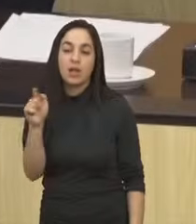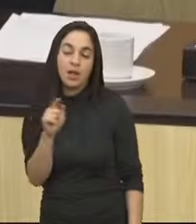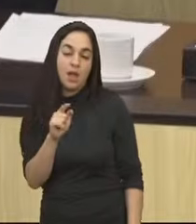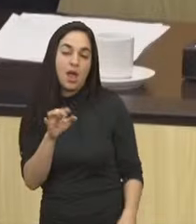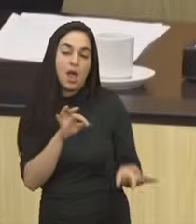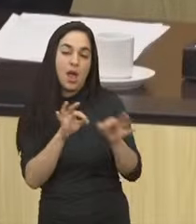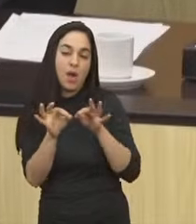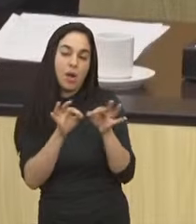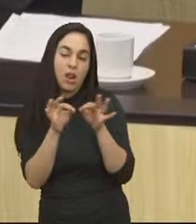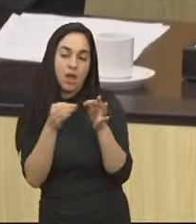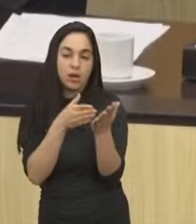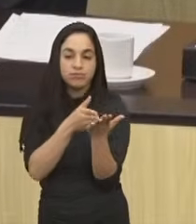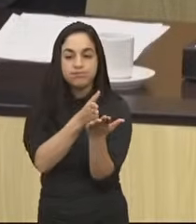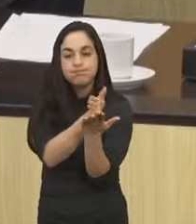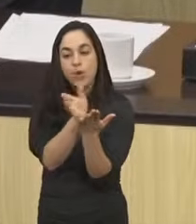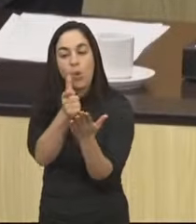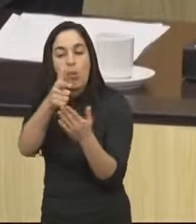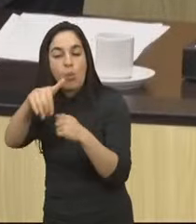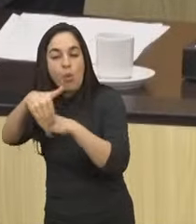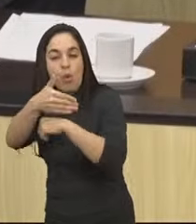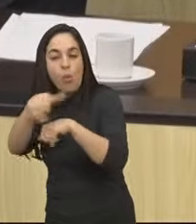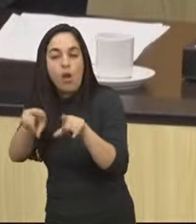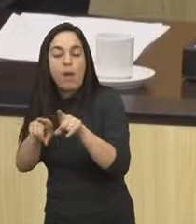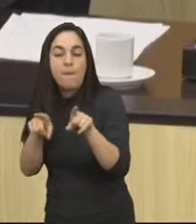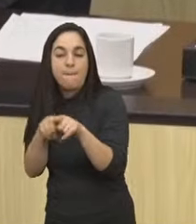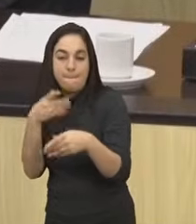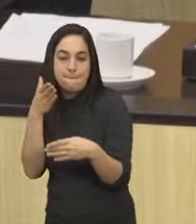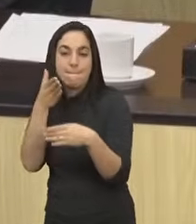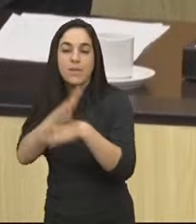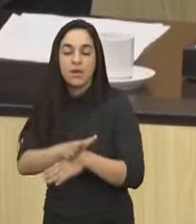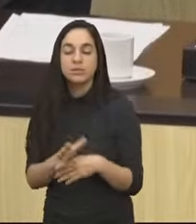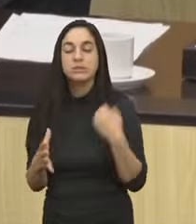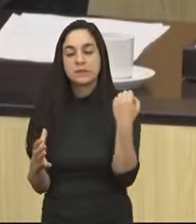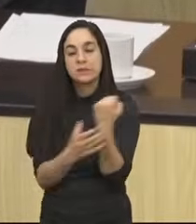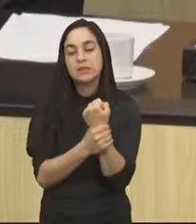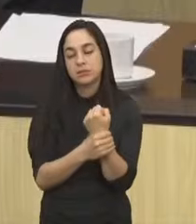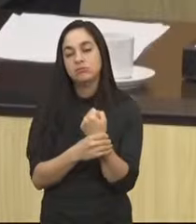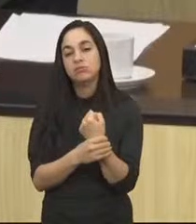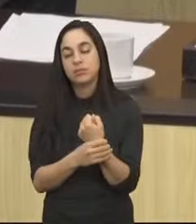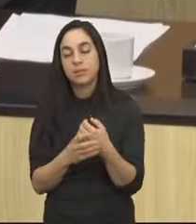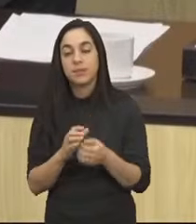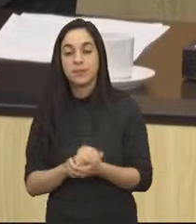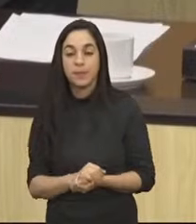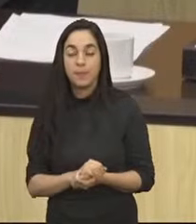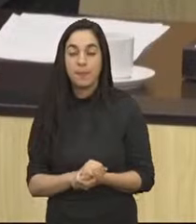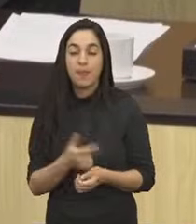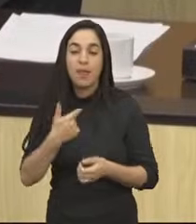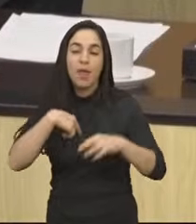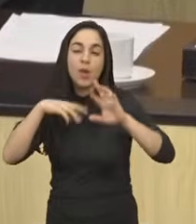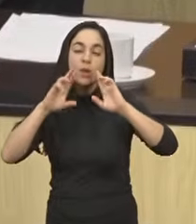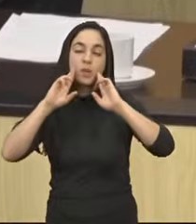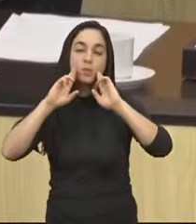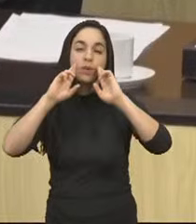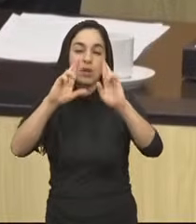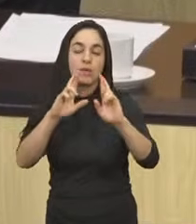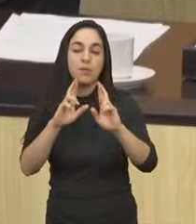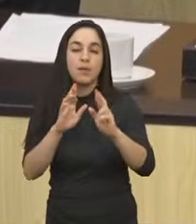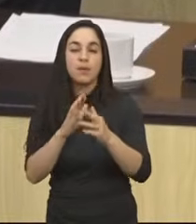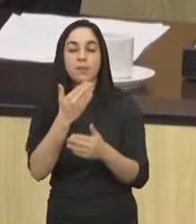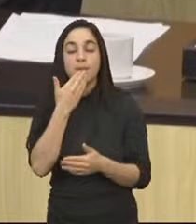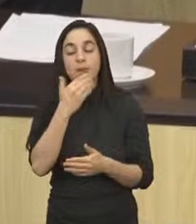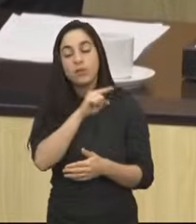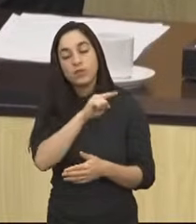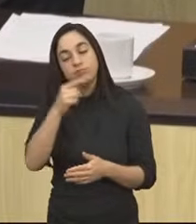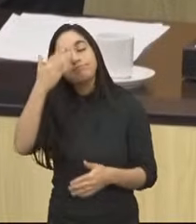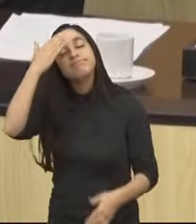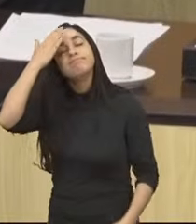levando em consideração aspectos operacionais e de segurança viária. Assim sendo, muito respeitosamente recorremos à